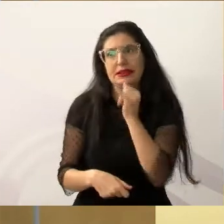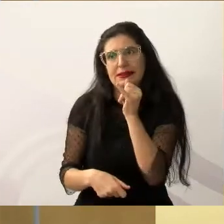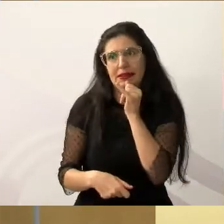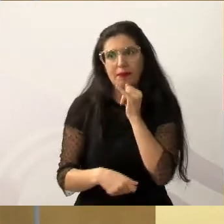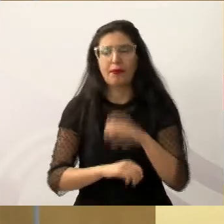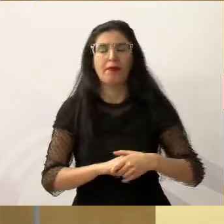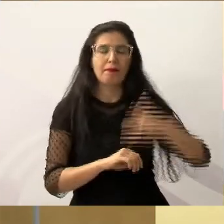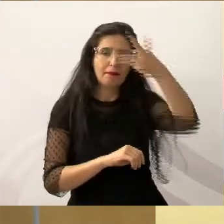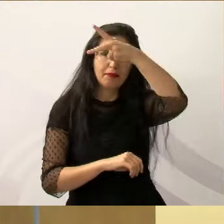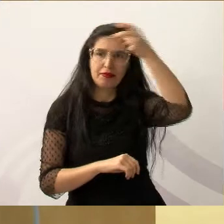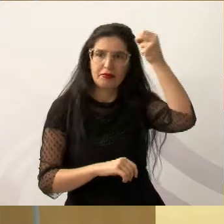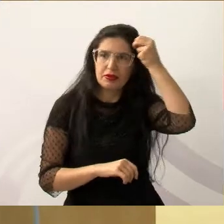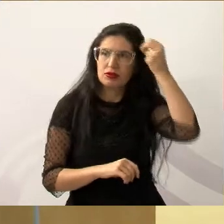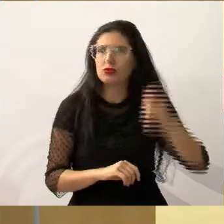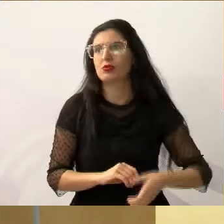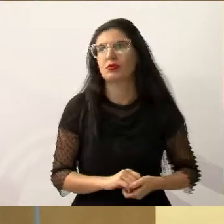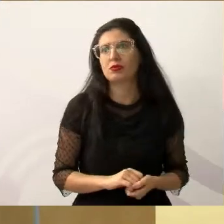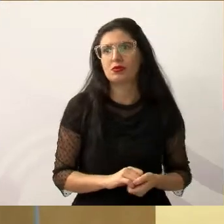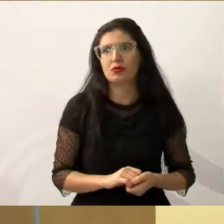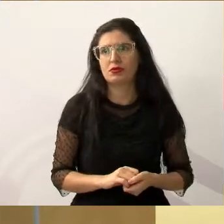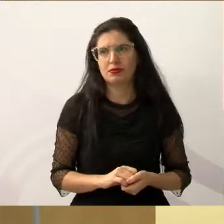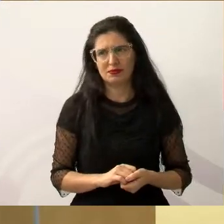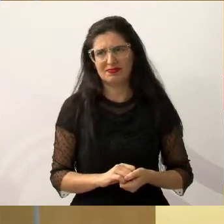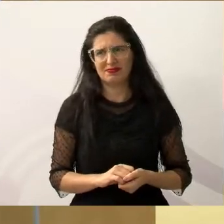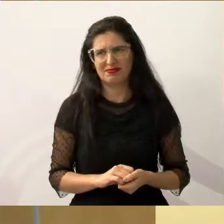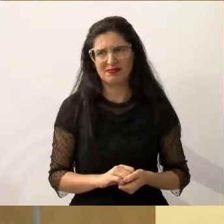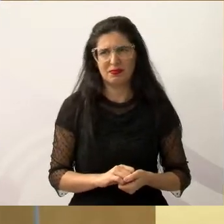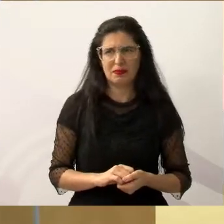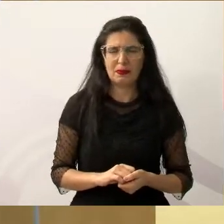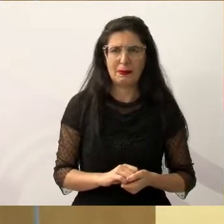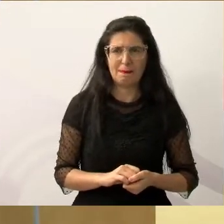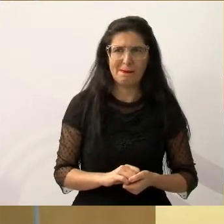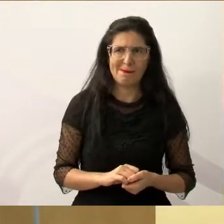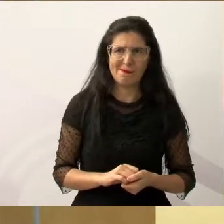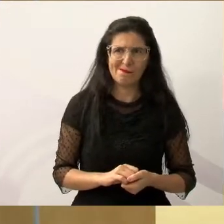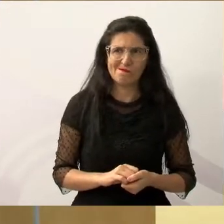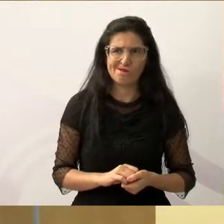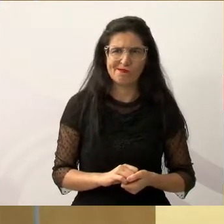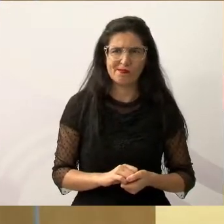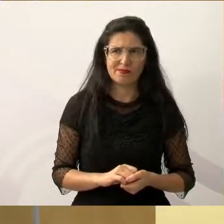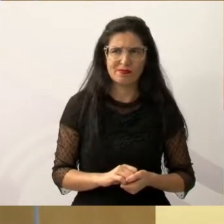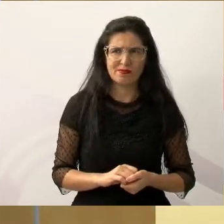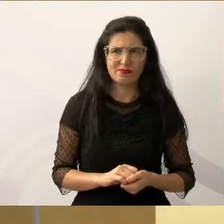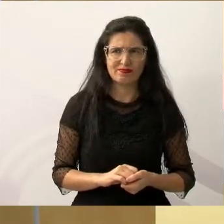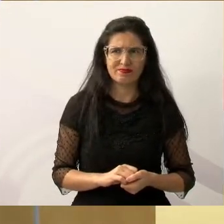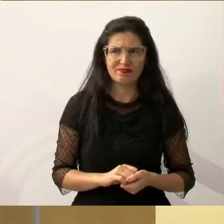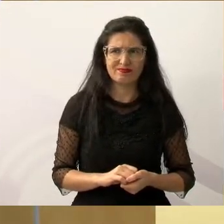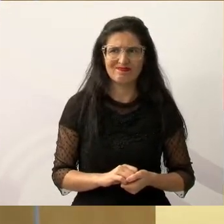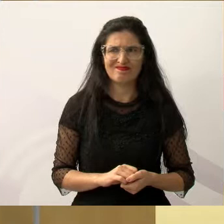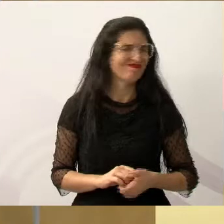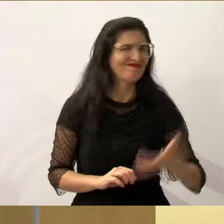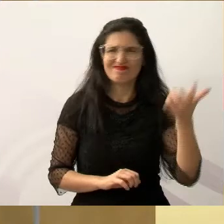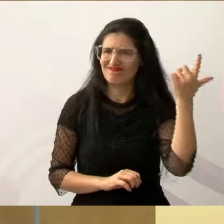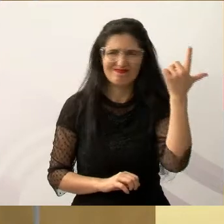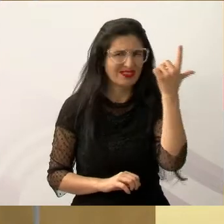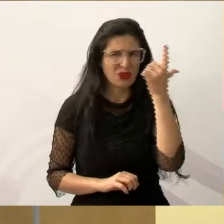se a Prefeitura, como eu disse, que está enfrentando essa dificuldade de arrumar